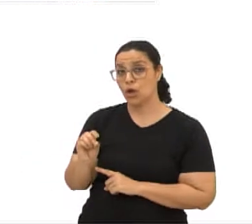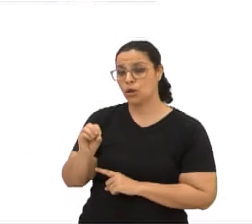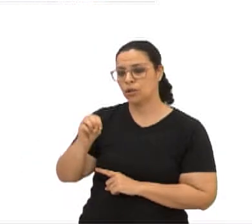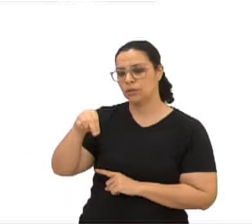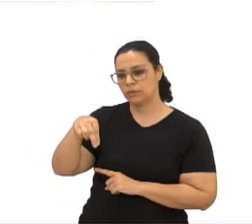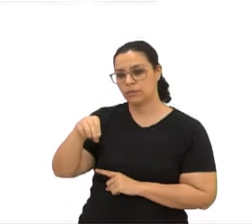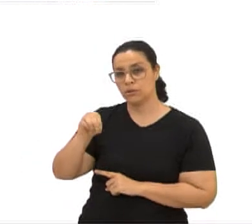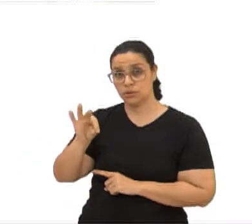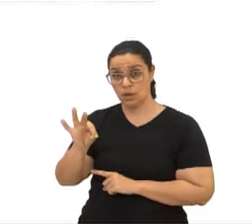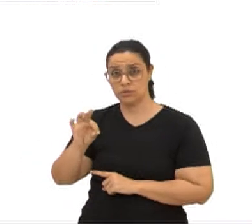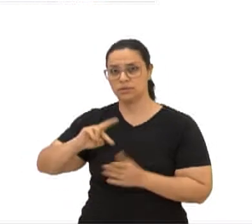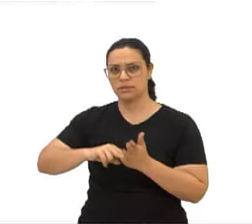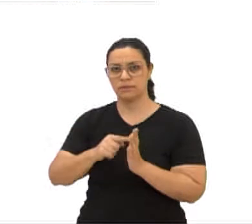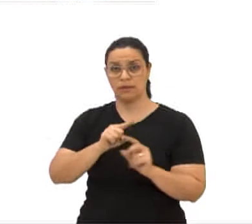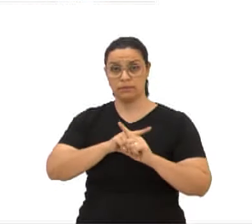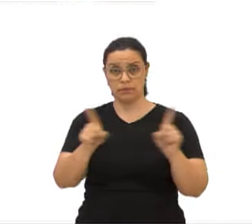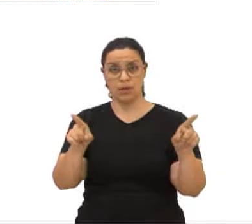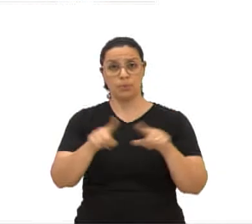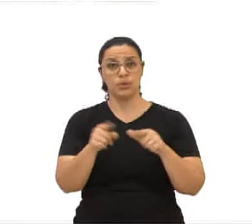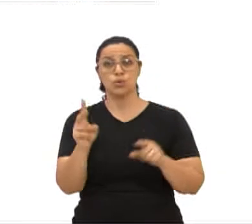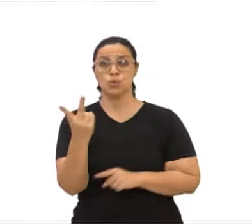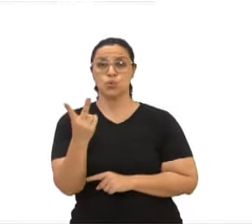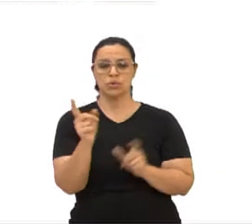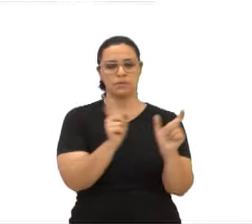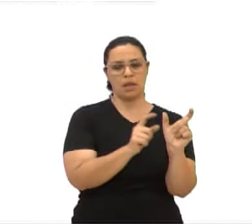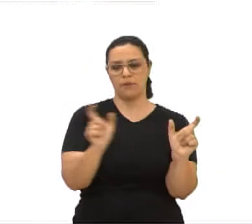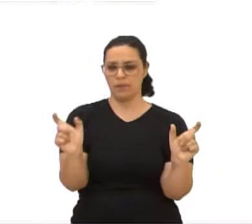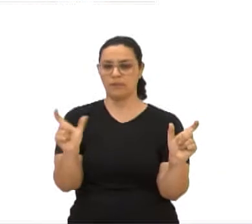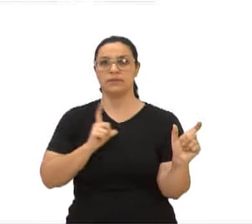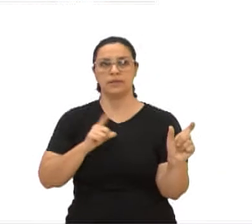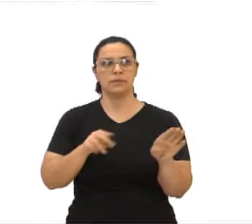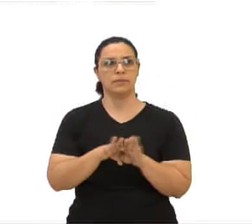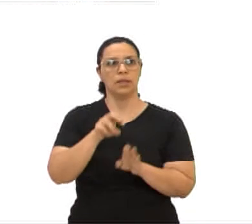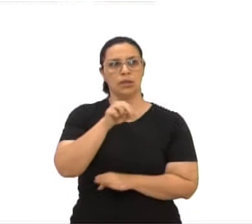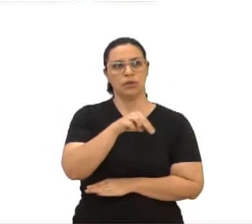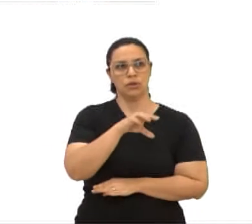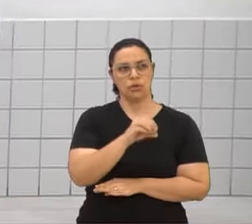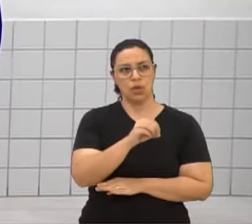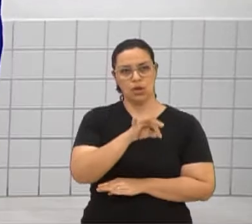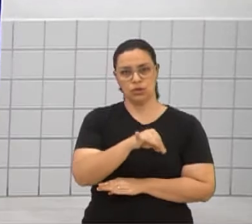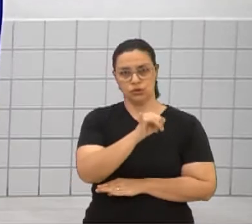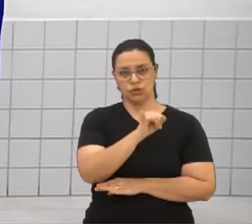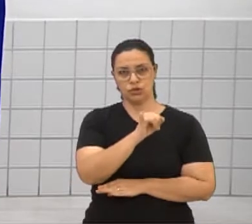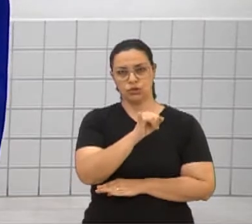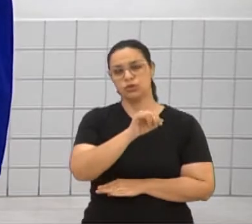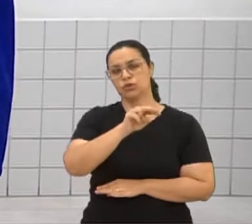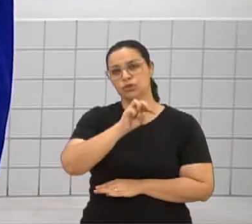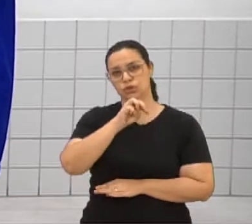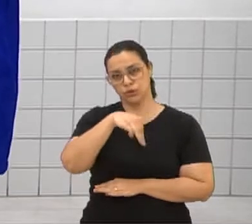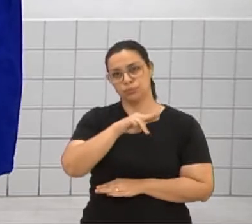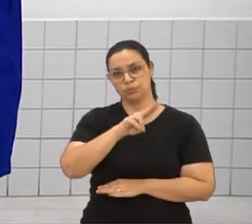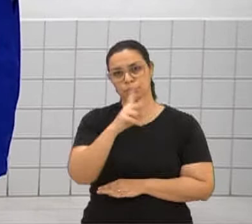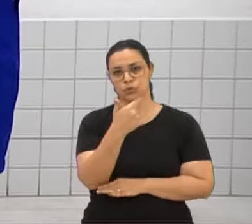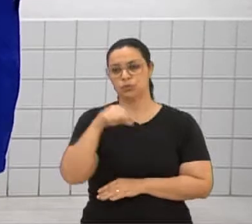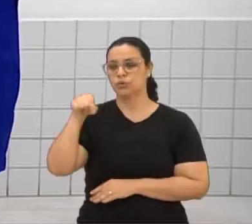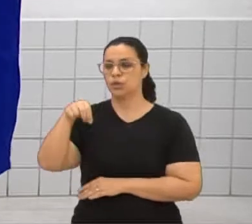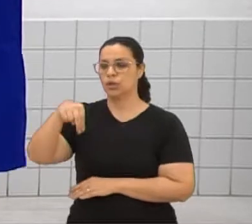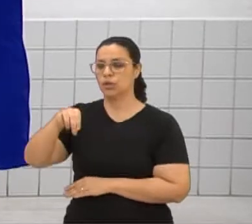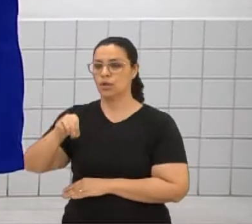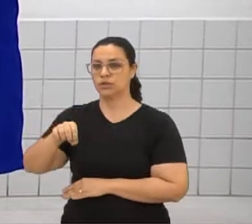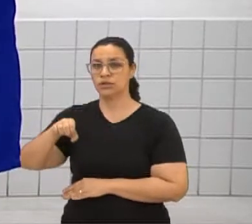observar temos um nó na frente de ambas as palavras então assim na tomate not many usado em frases